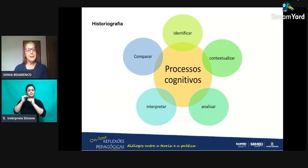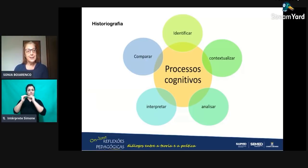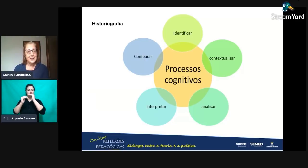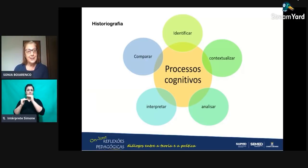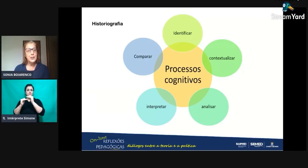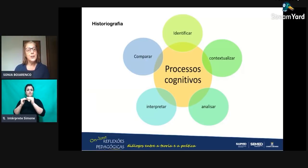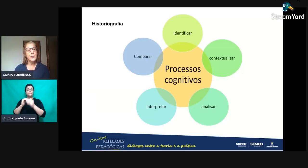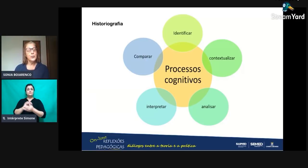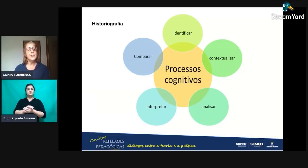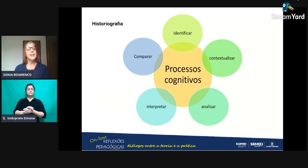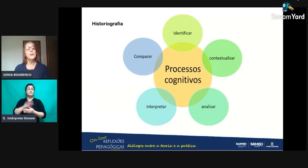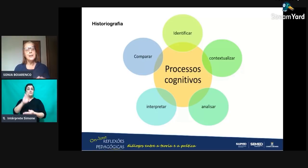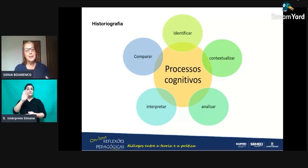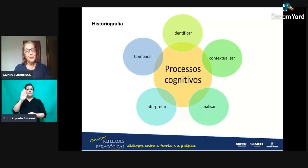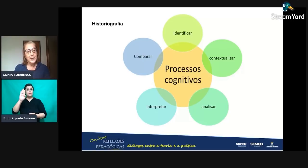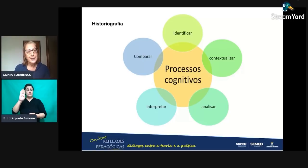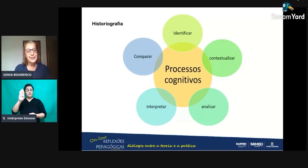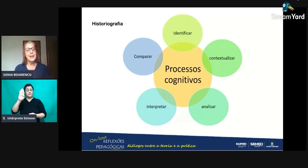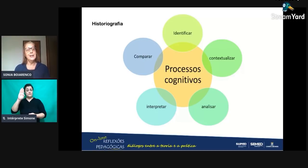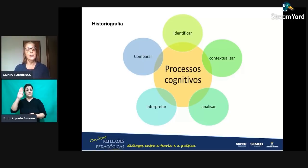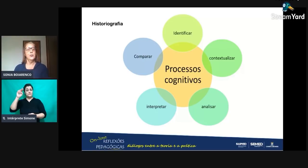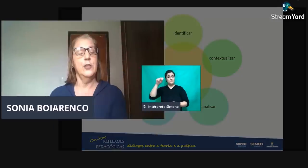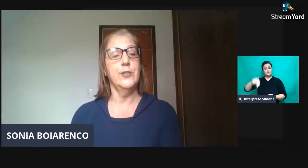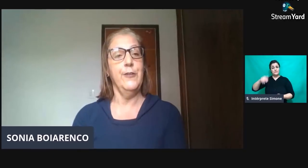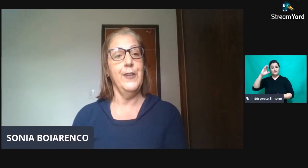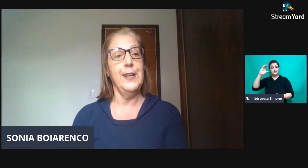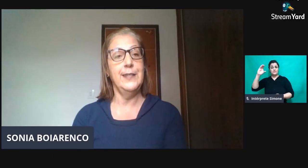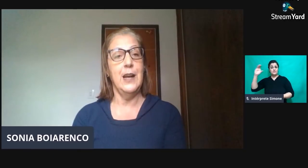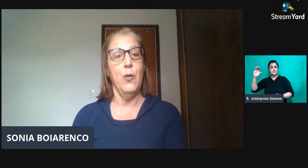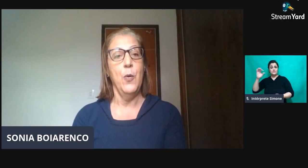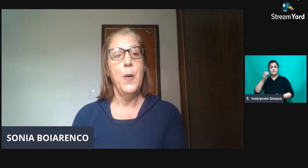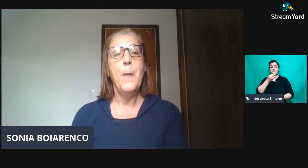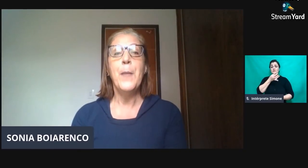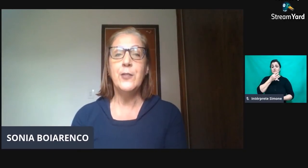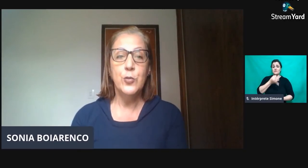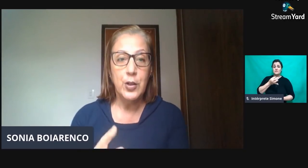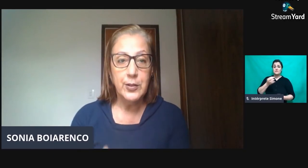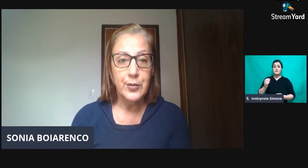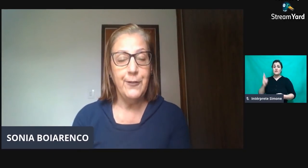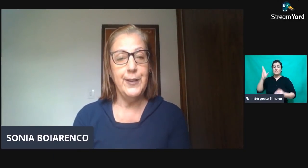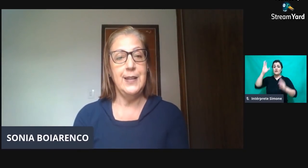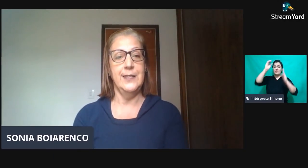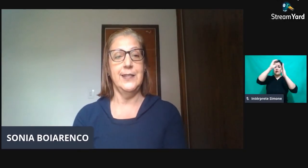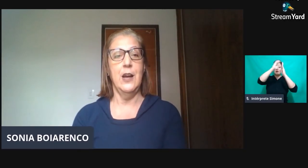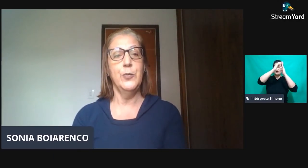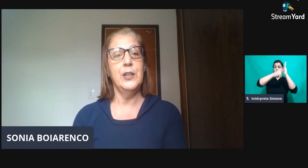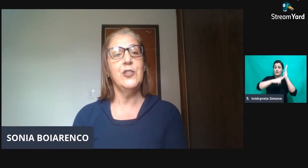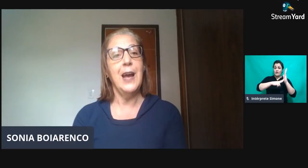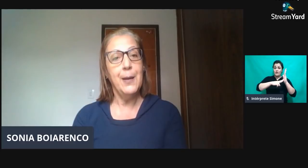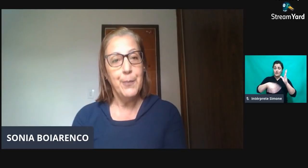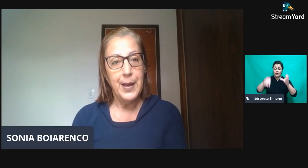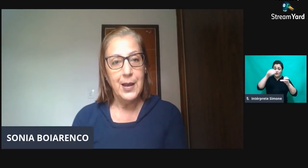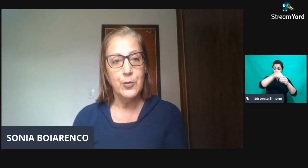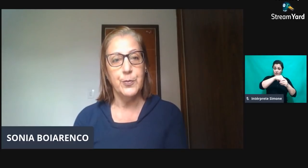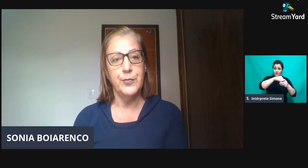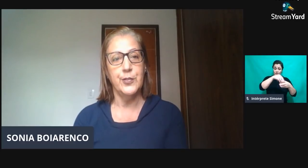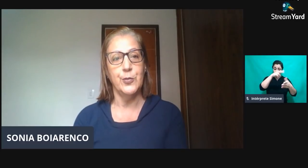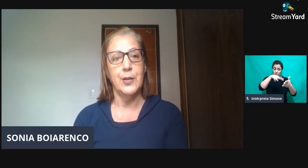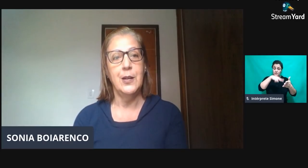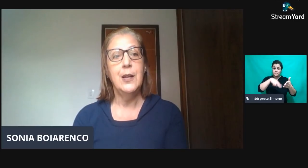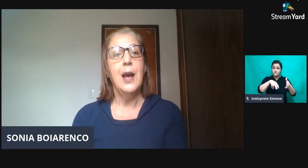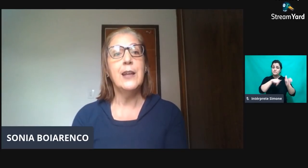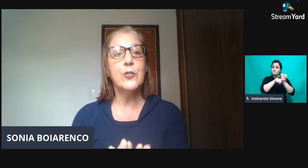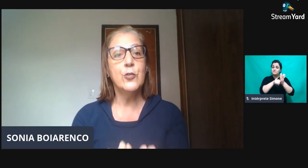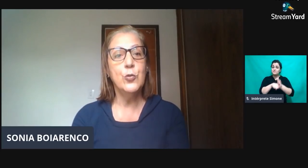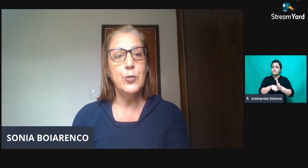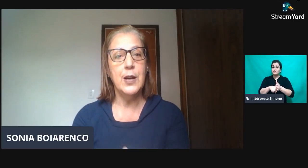da BNCC e uma sugestão que também está dentro do nosso referencial. Mas o nosso referencial deixa aberto,